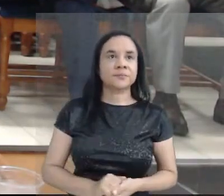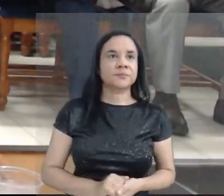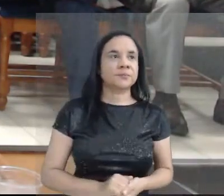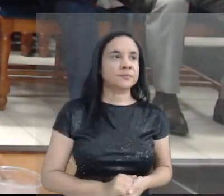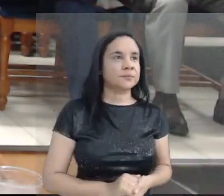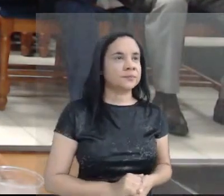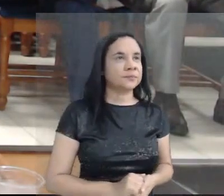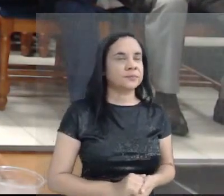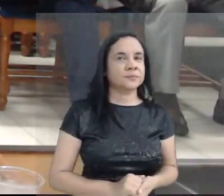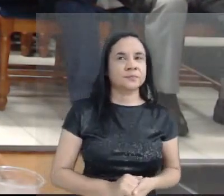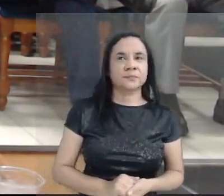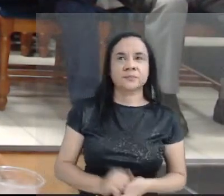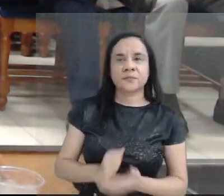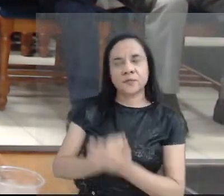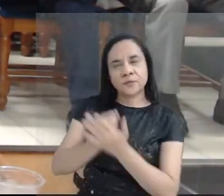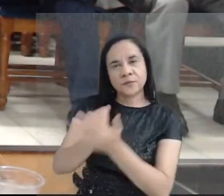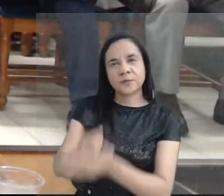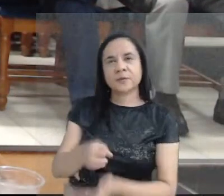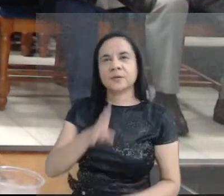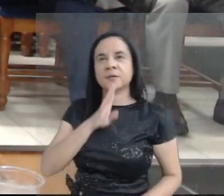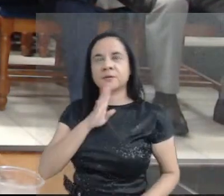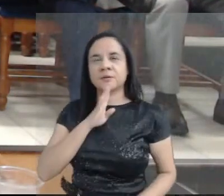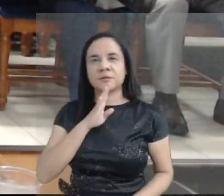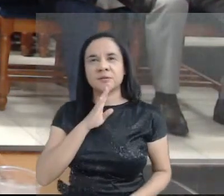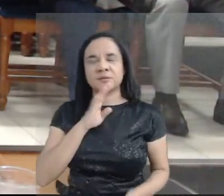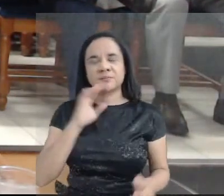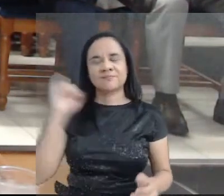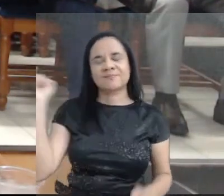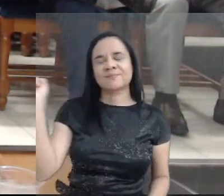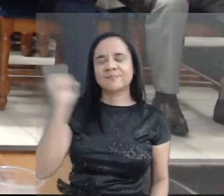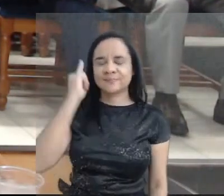a reconhecer o privilégio que nós temos